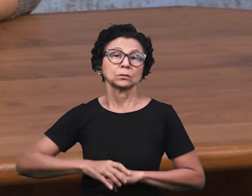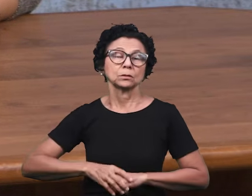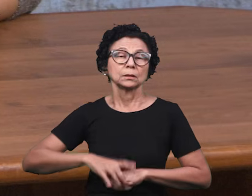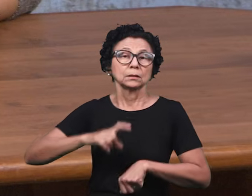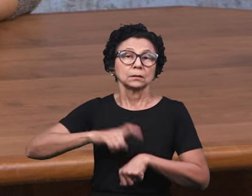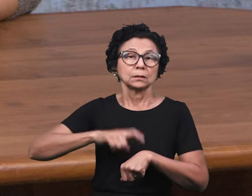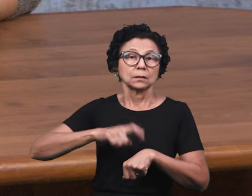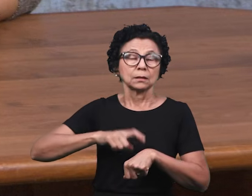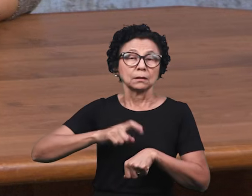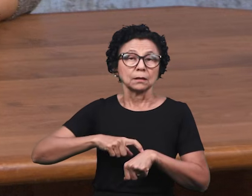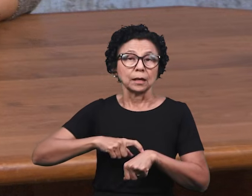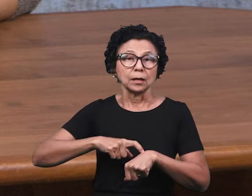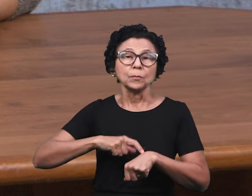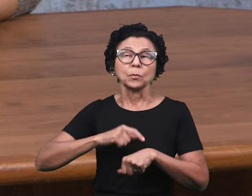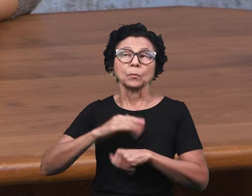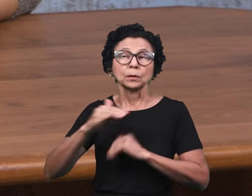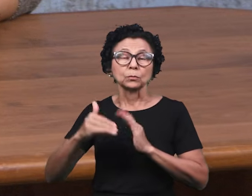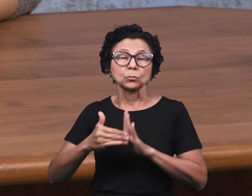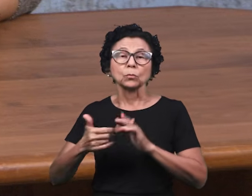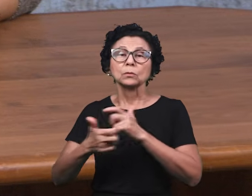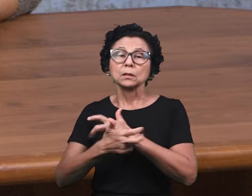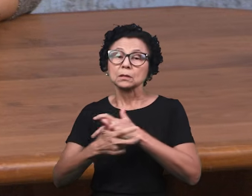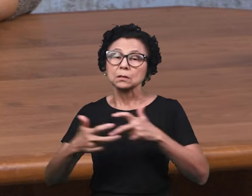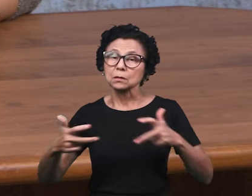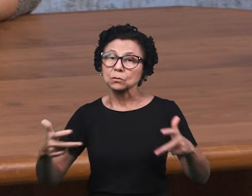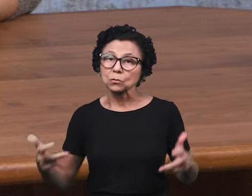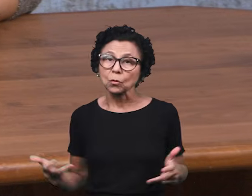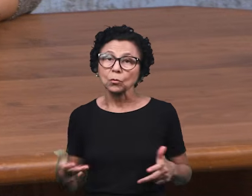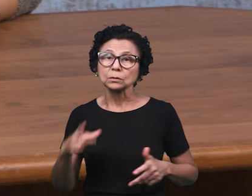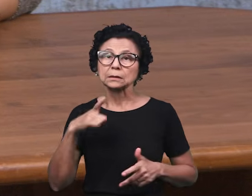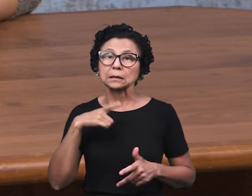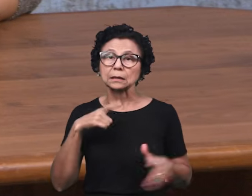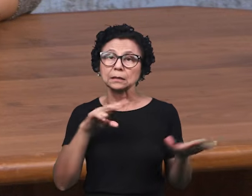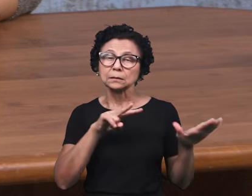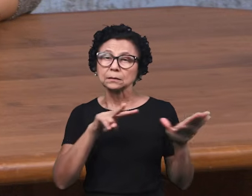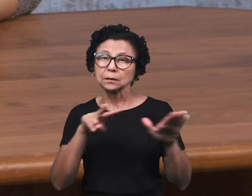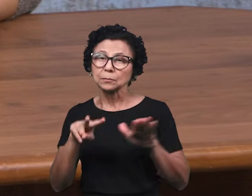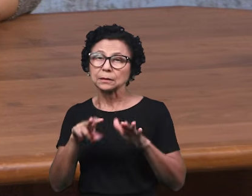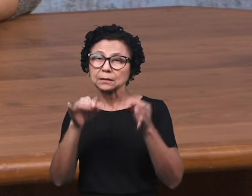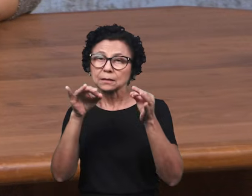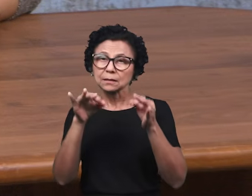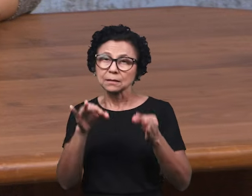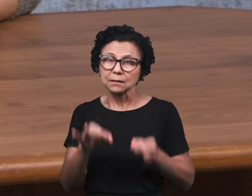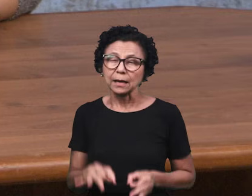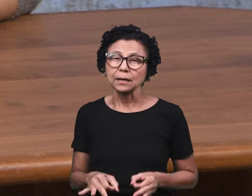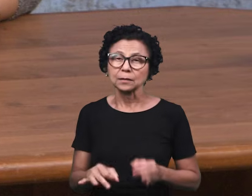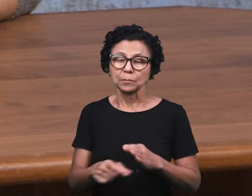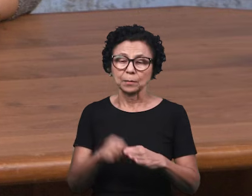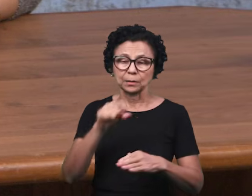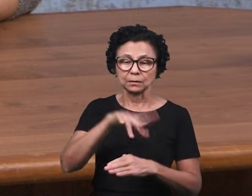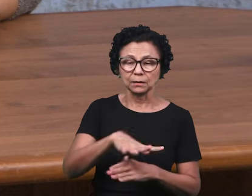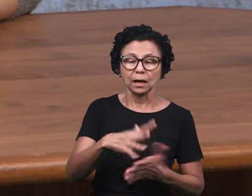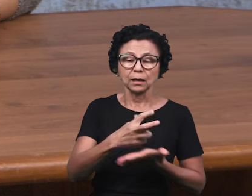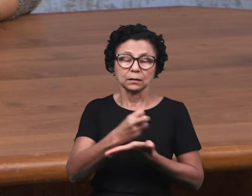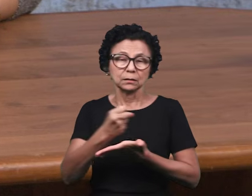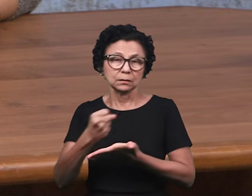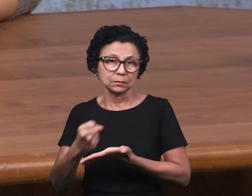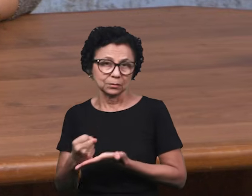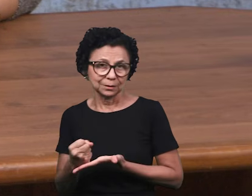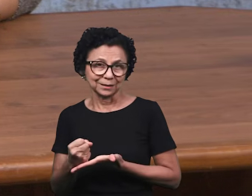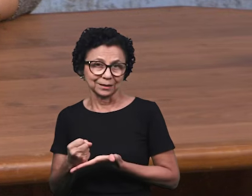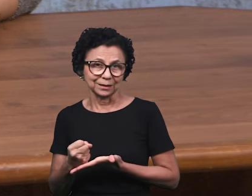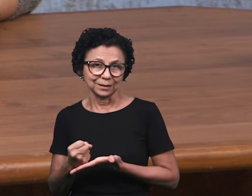as semanas determinadas da cega nos conserva. As vossas